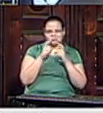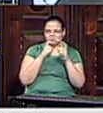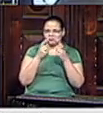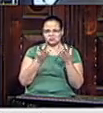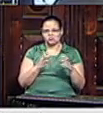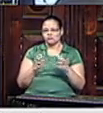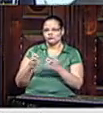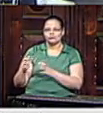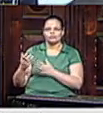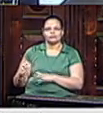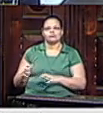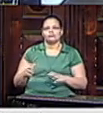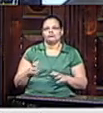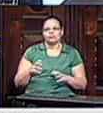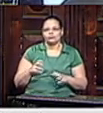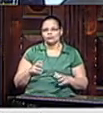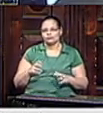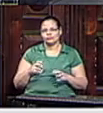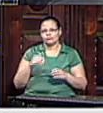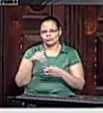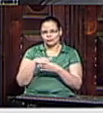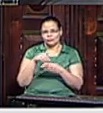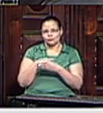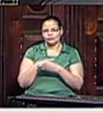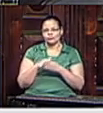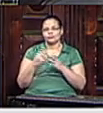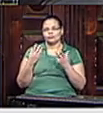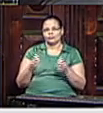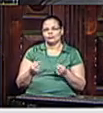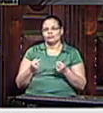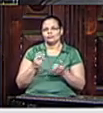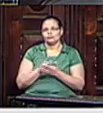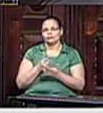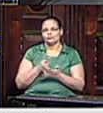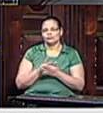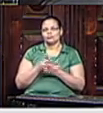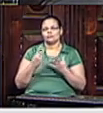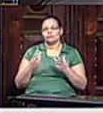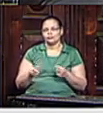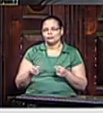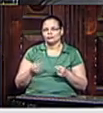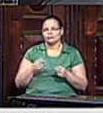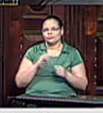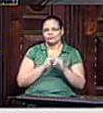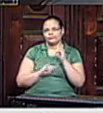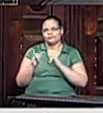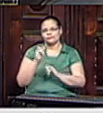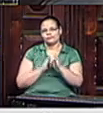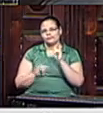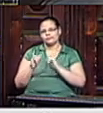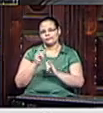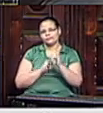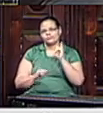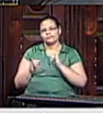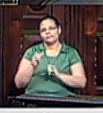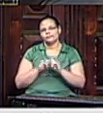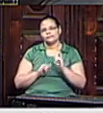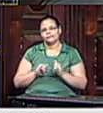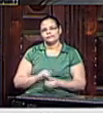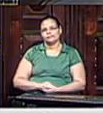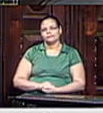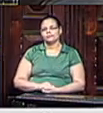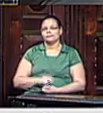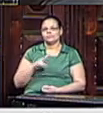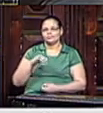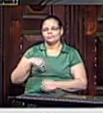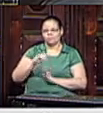discutir, encerrada a discussão. Em votação, os senhores que aprovam, permaneçam como estão, aprovados. Anuncio. Declaração de voto. Vai